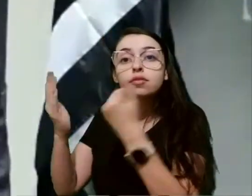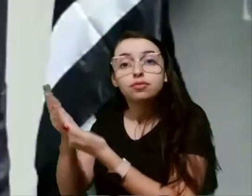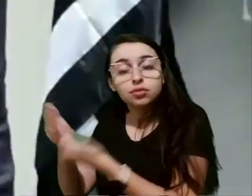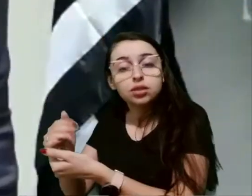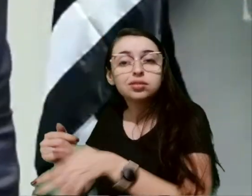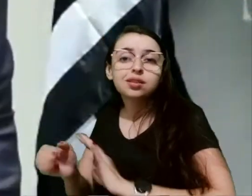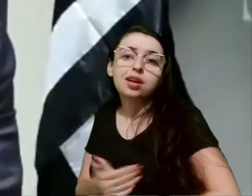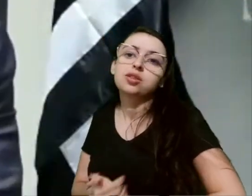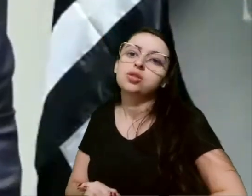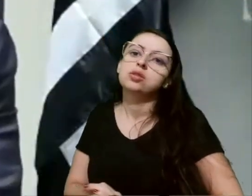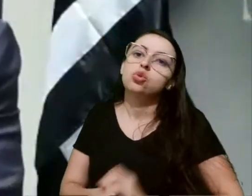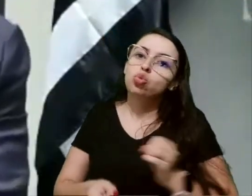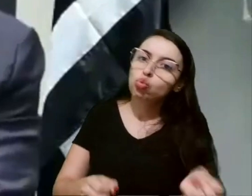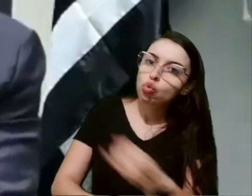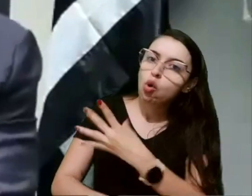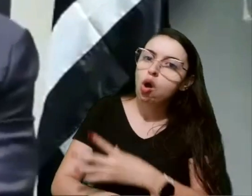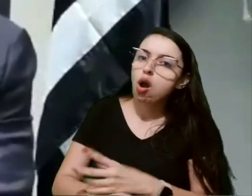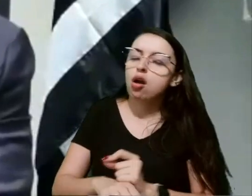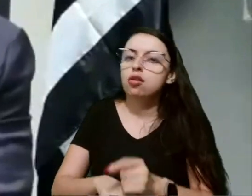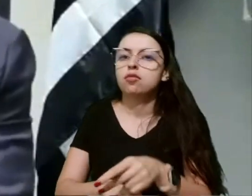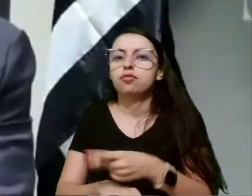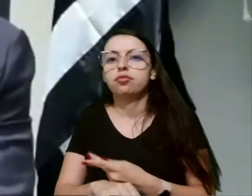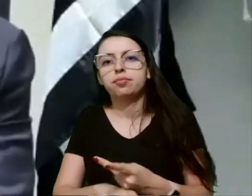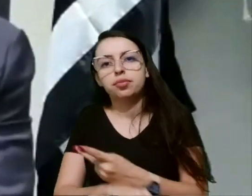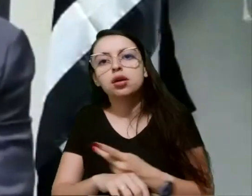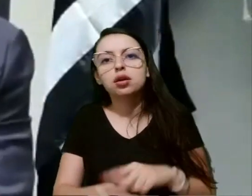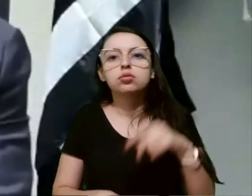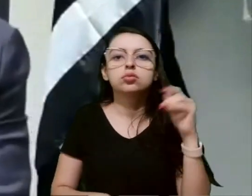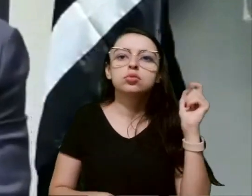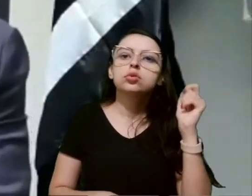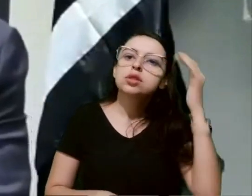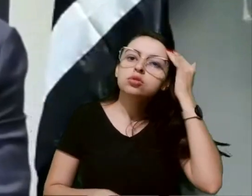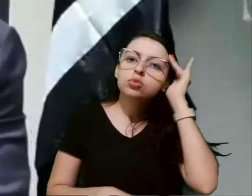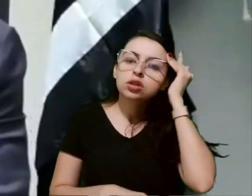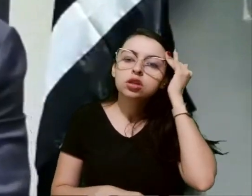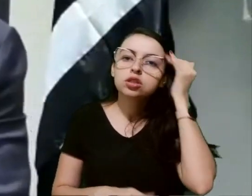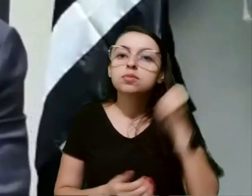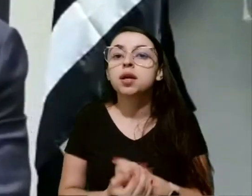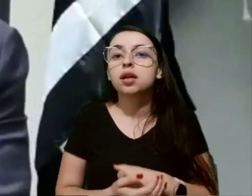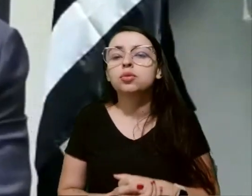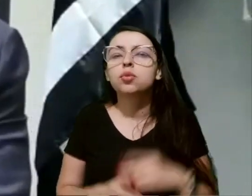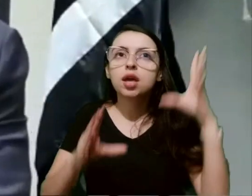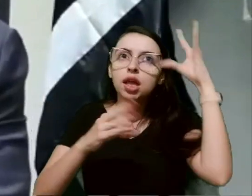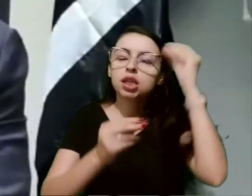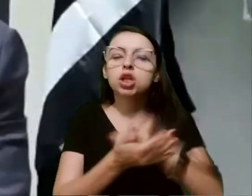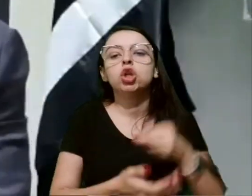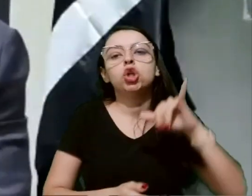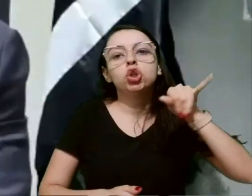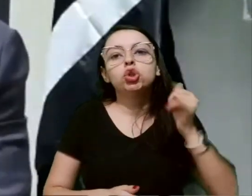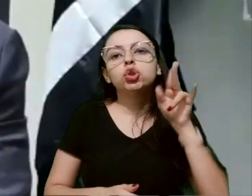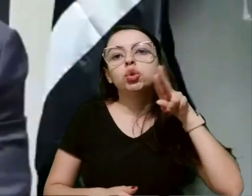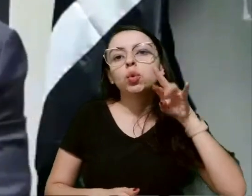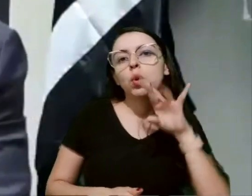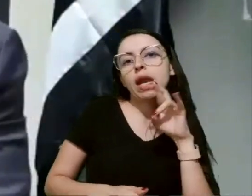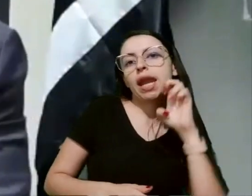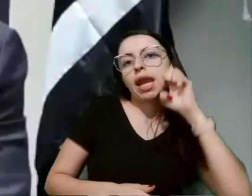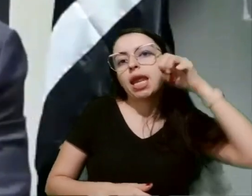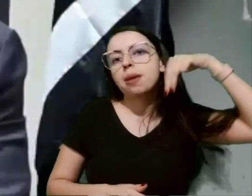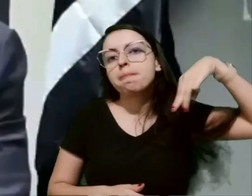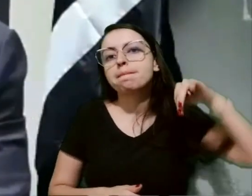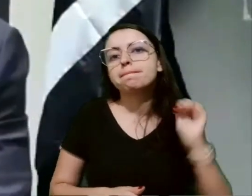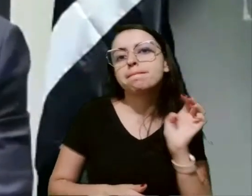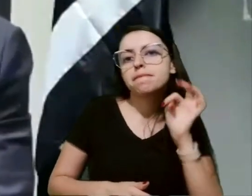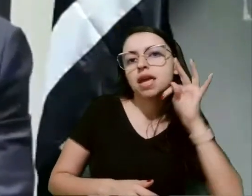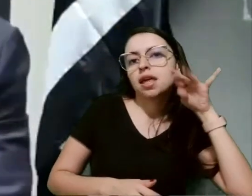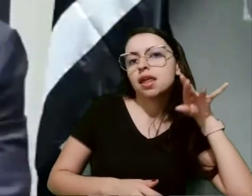conhecimentos. E aí vem a ideia de jurimetria, que é, colocando dentro desse contexto, é uma ideia, vamos dizer